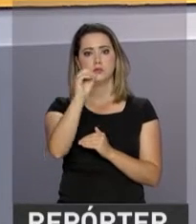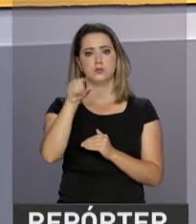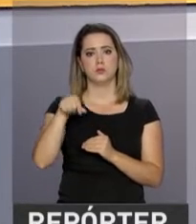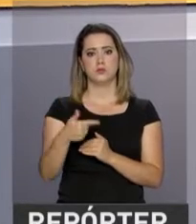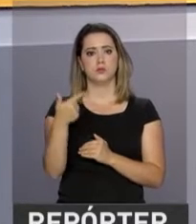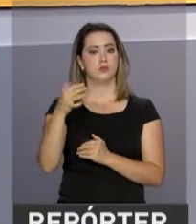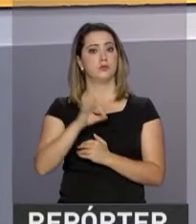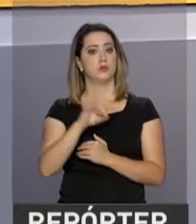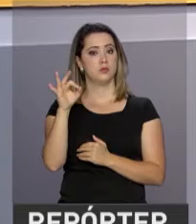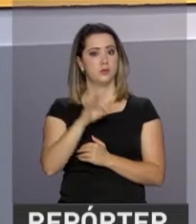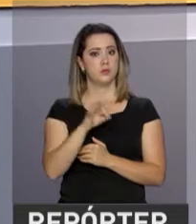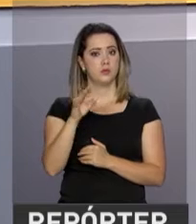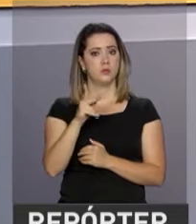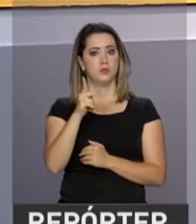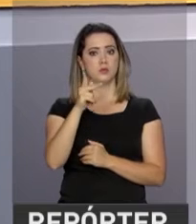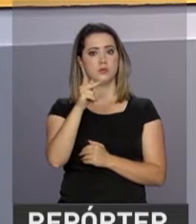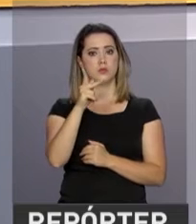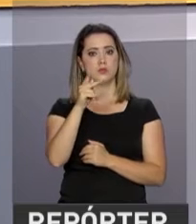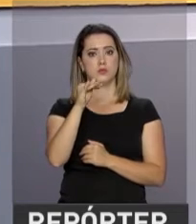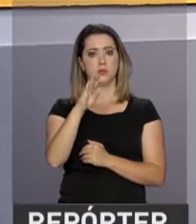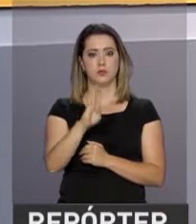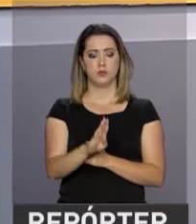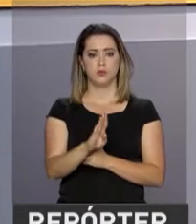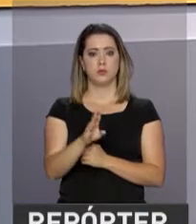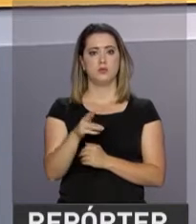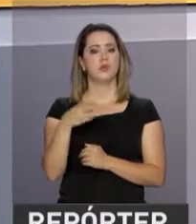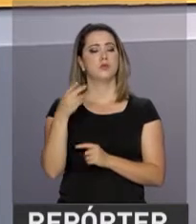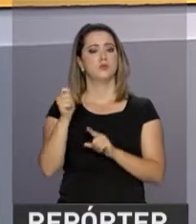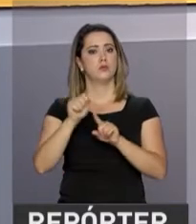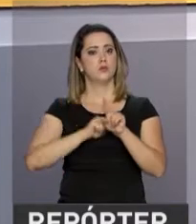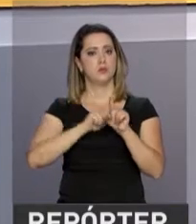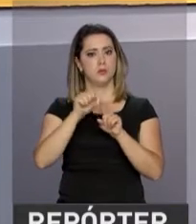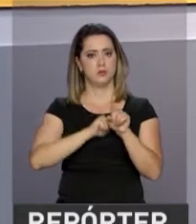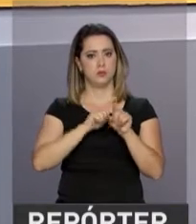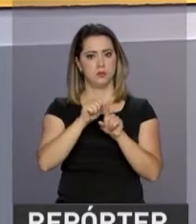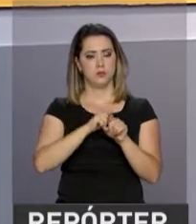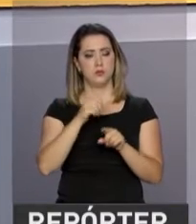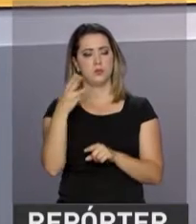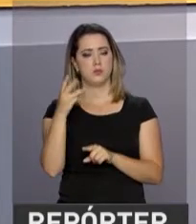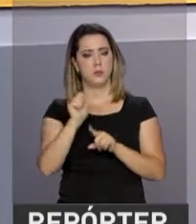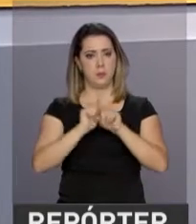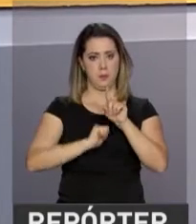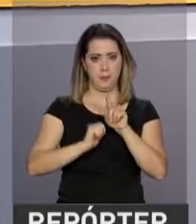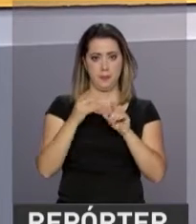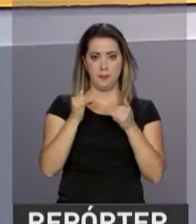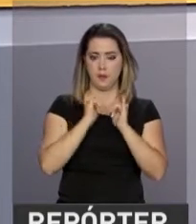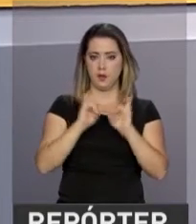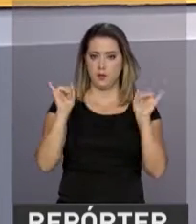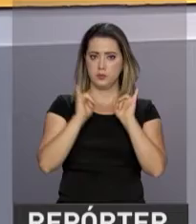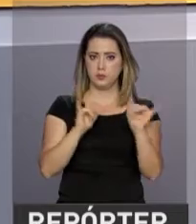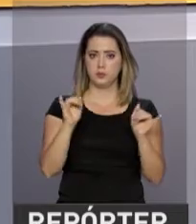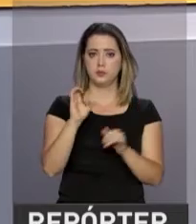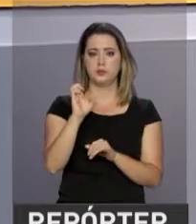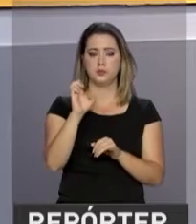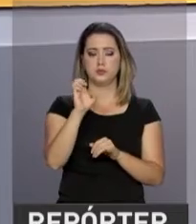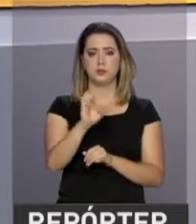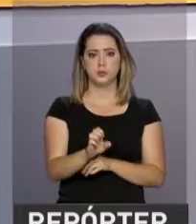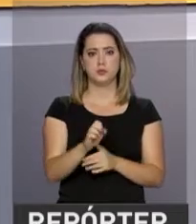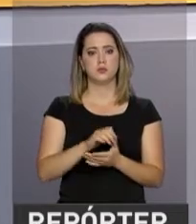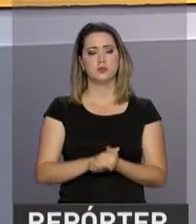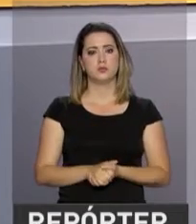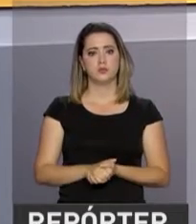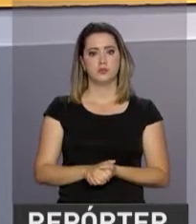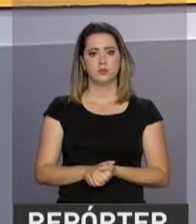de 0,2% do Produto Interno Bruto, o PIB, no último trimestre. Os dados foram divulgados pelo